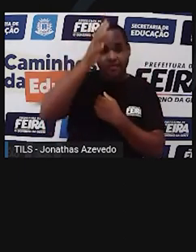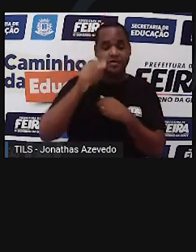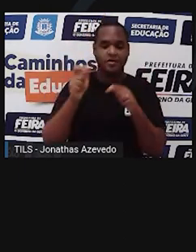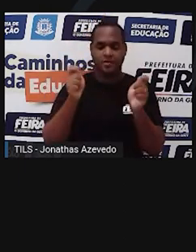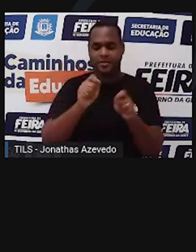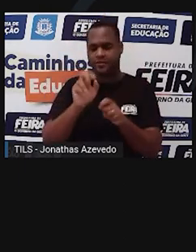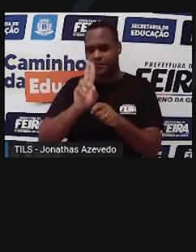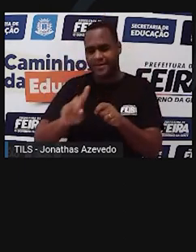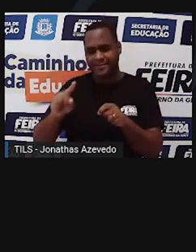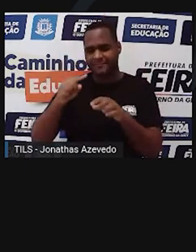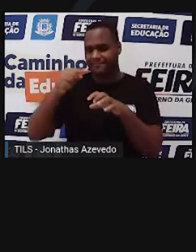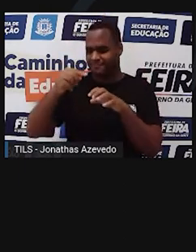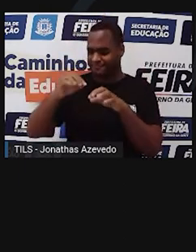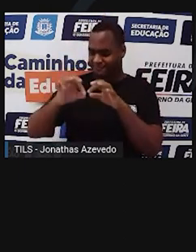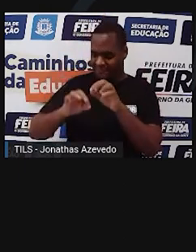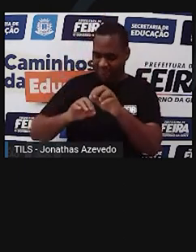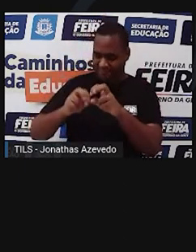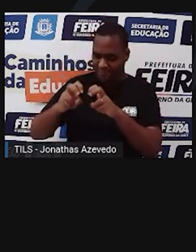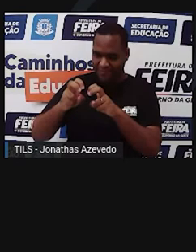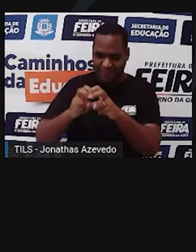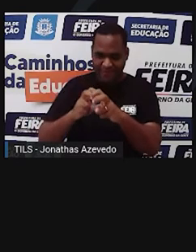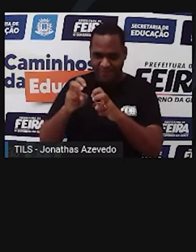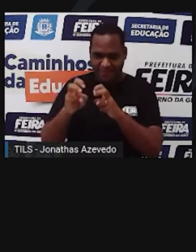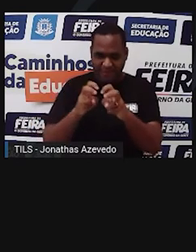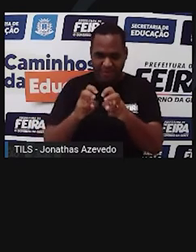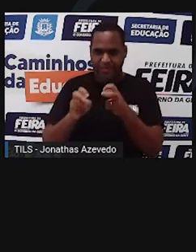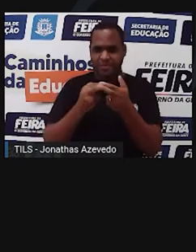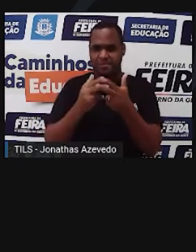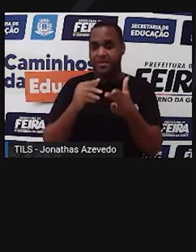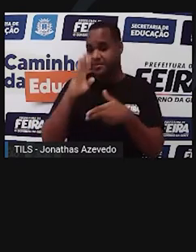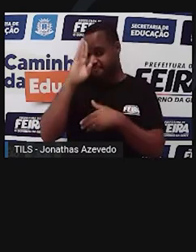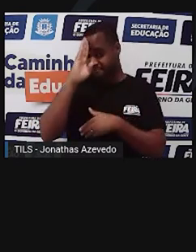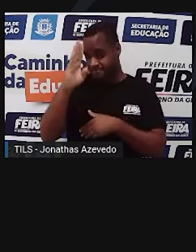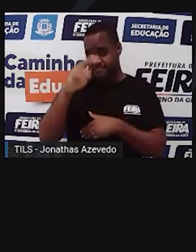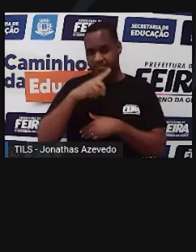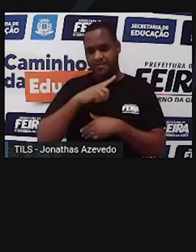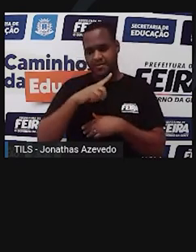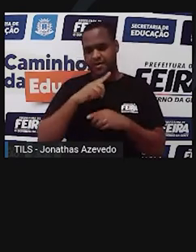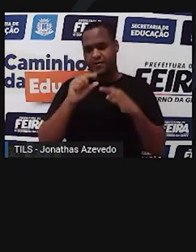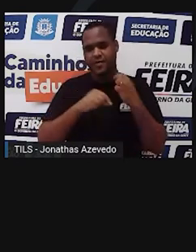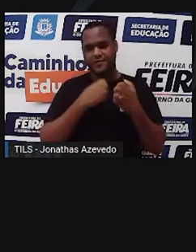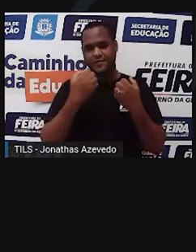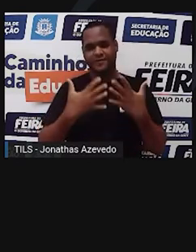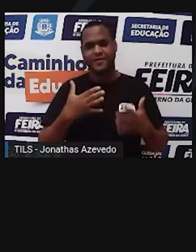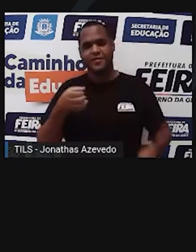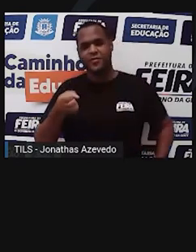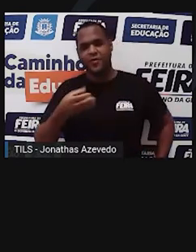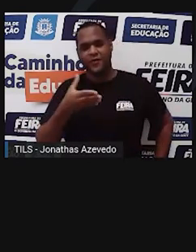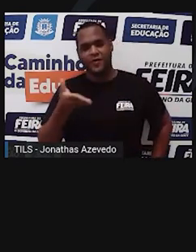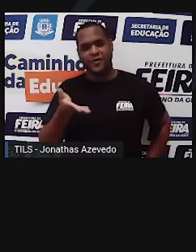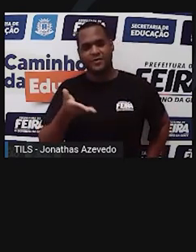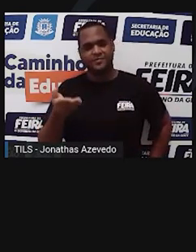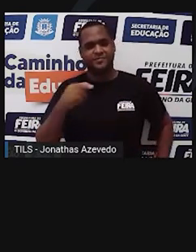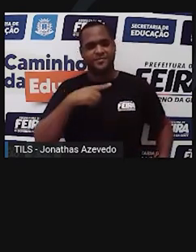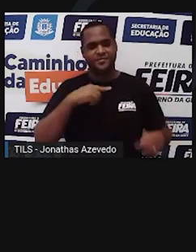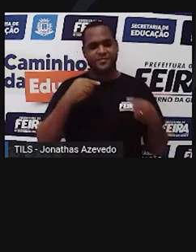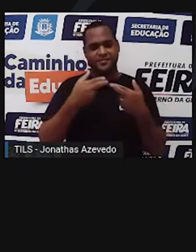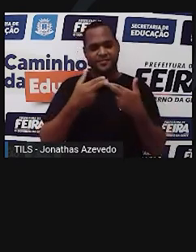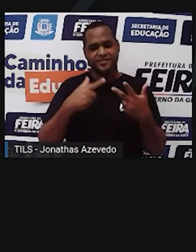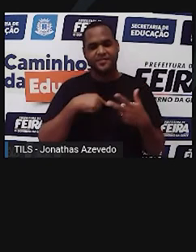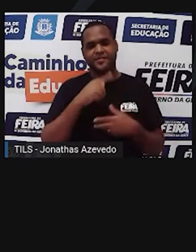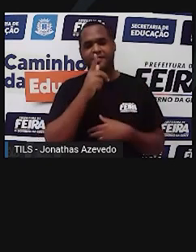maquinários, operando com os mesmos princípios das turbinas modernas. E os moinhos de água